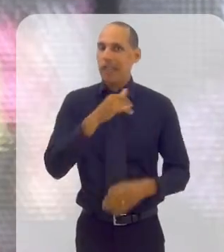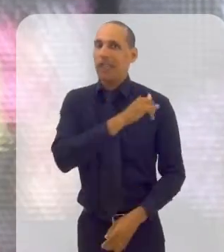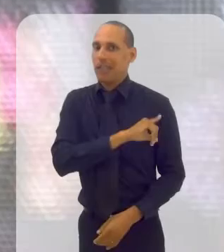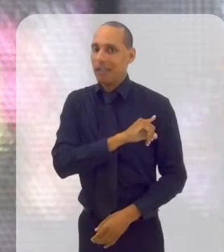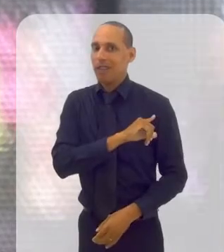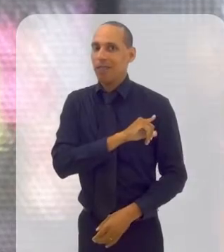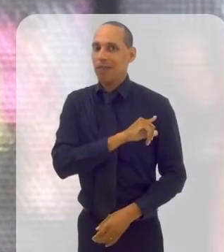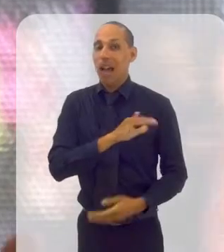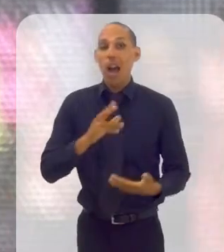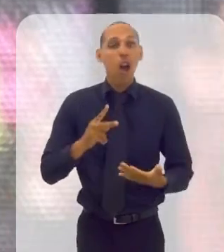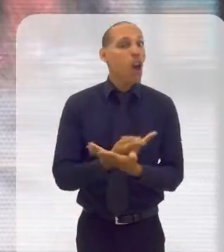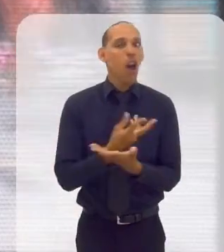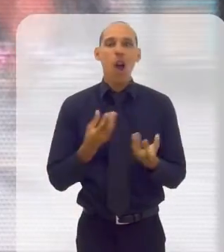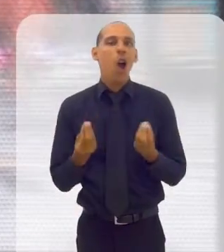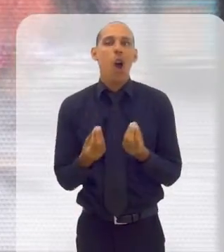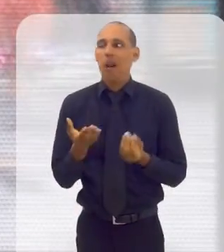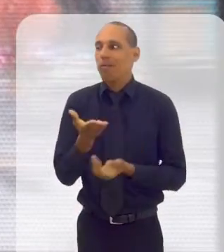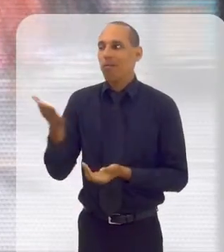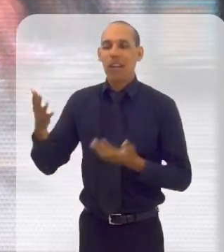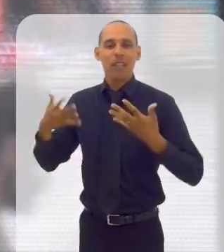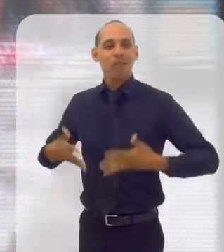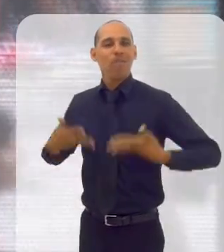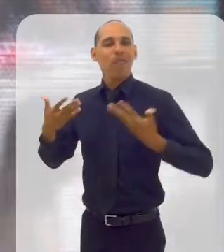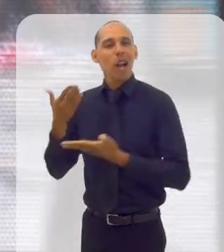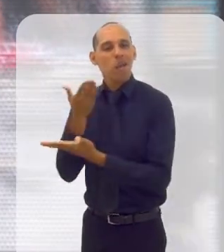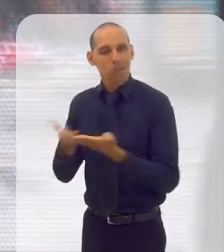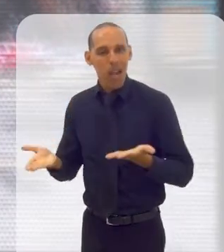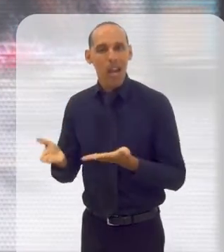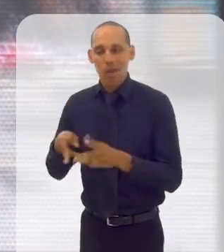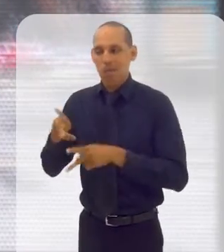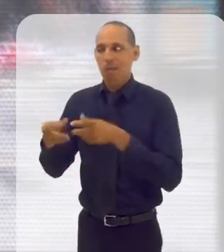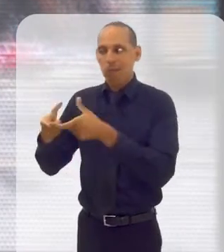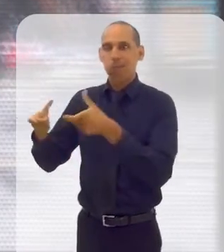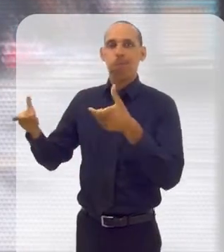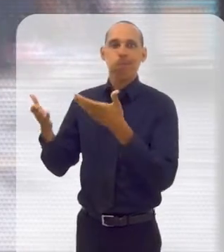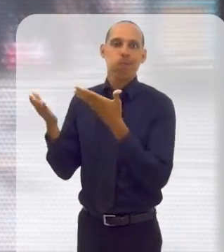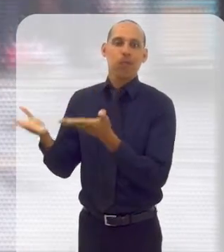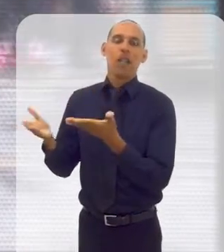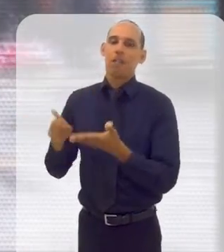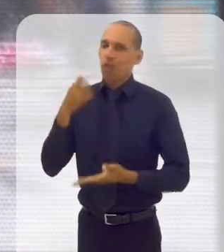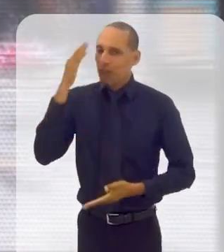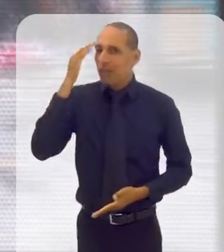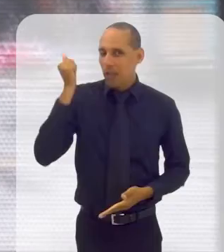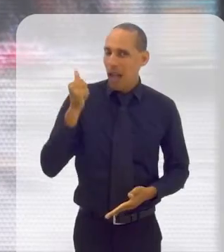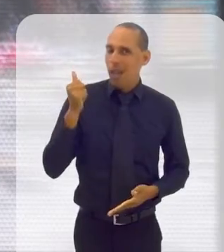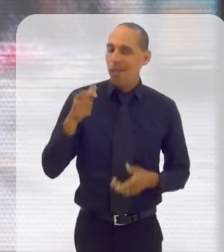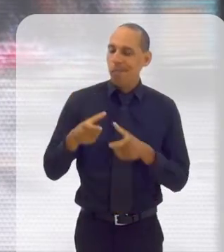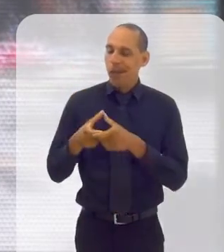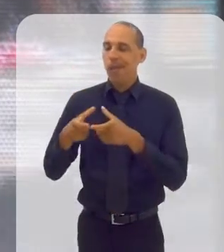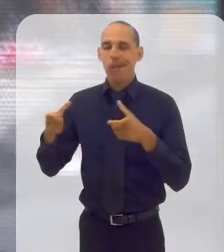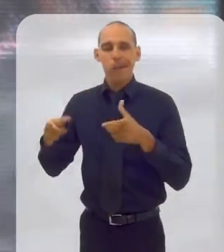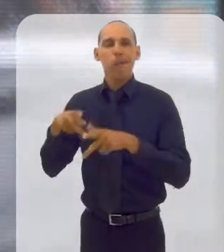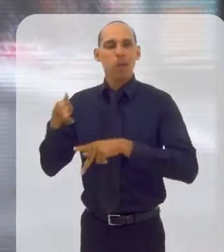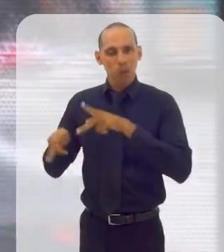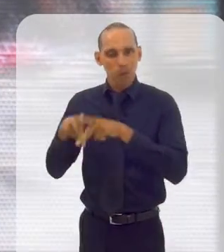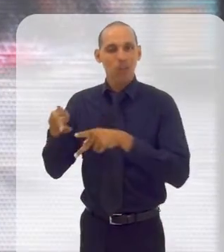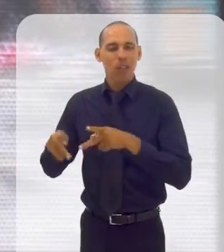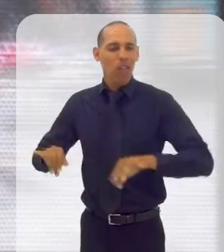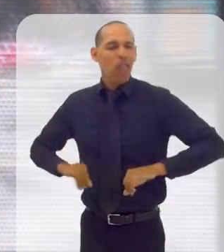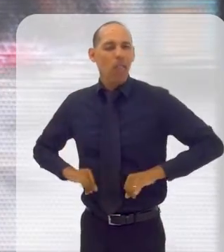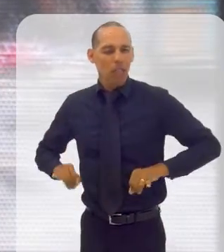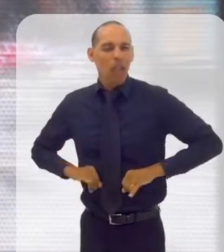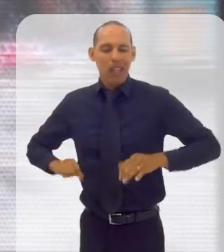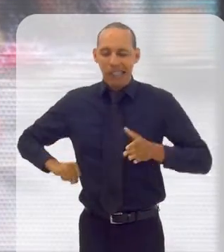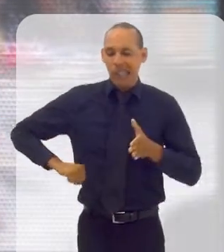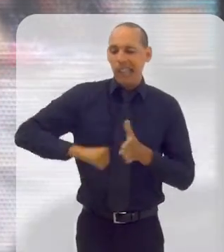modernização da cidade do Rio de Janeiro, ela acontece às custas da dignidade de grande parte do povo. E, como a gente sabe, a maior parte da